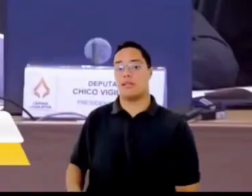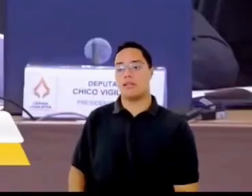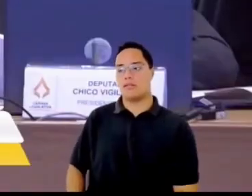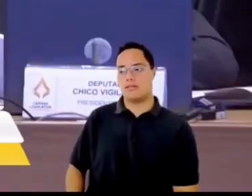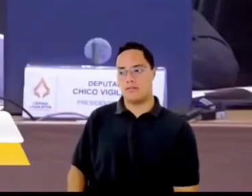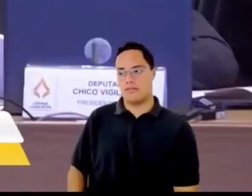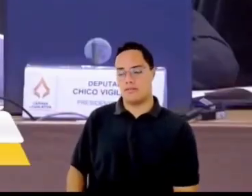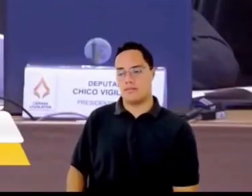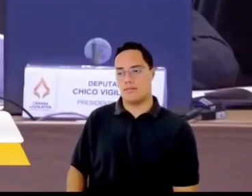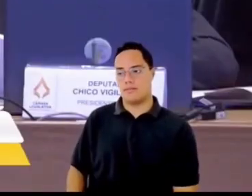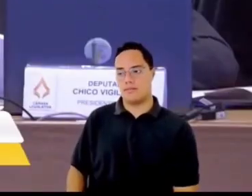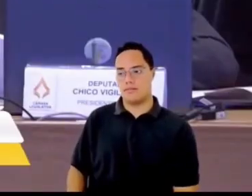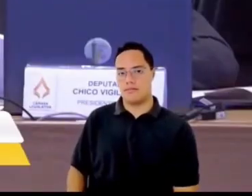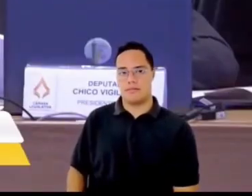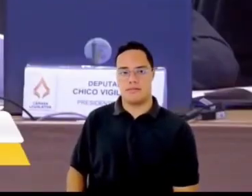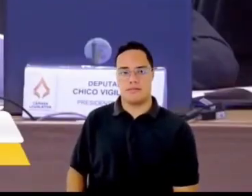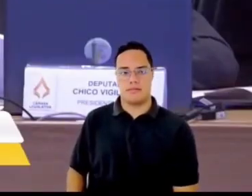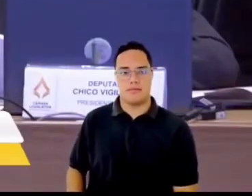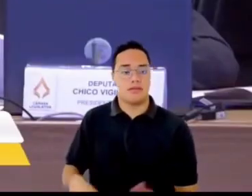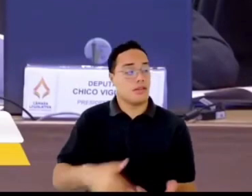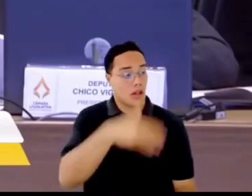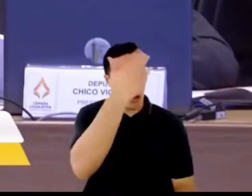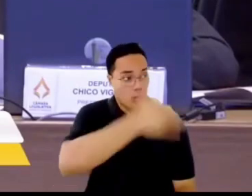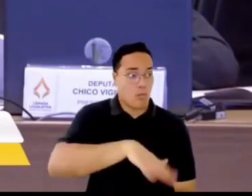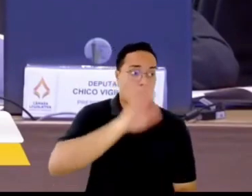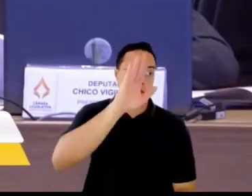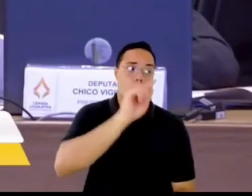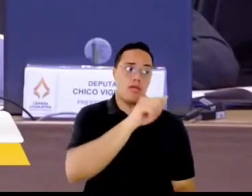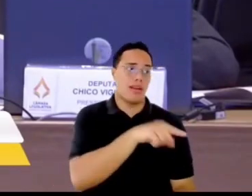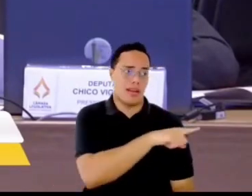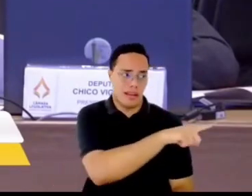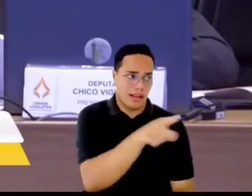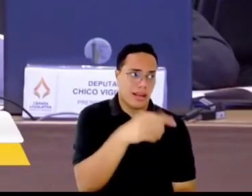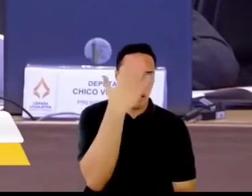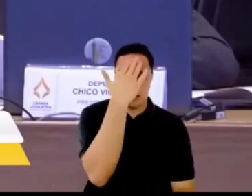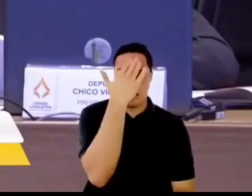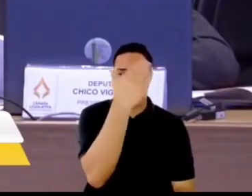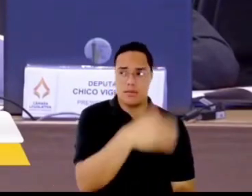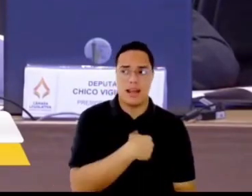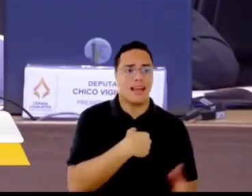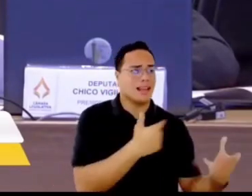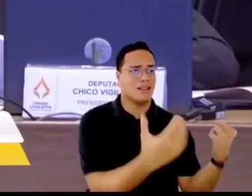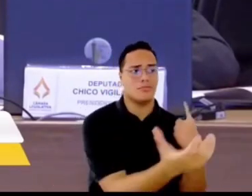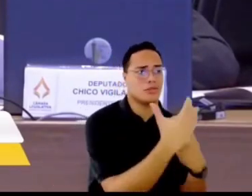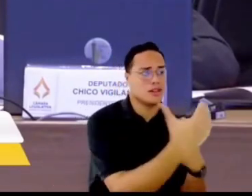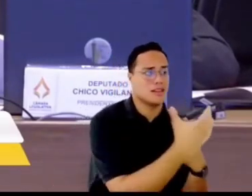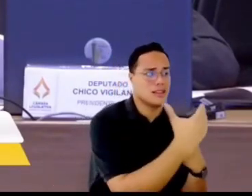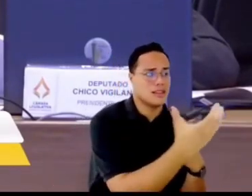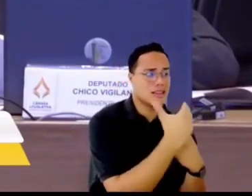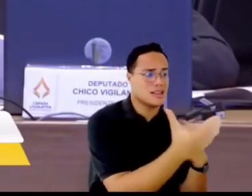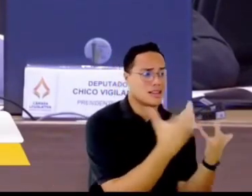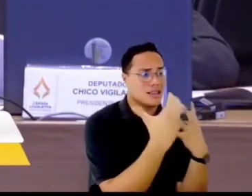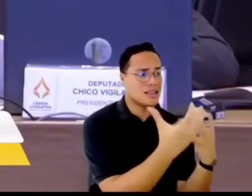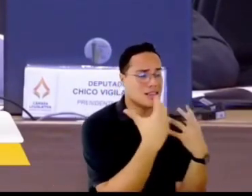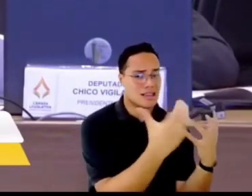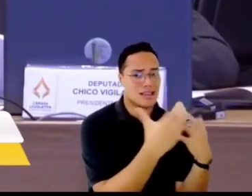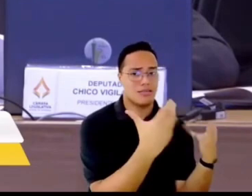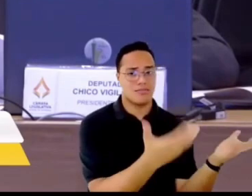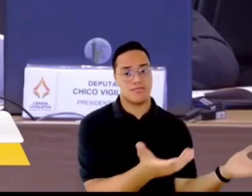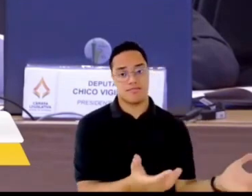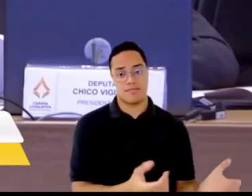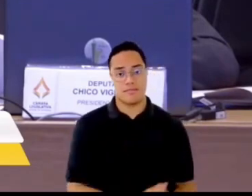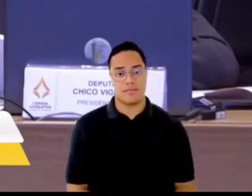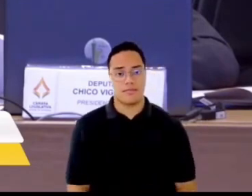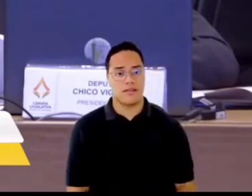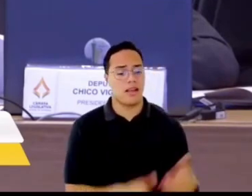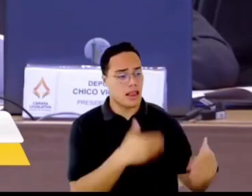Então, prova que eles sabiam o que estavam fazendo, mas eu fui usado nisso, né? Eu soube no dia seguinte que o plano